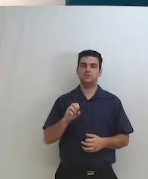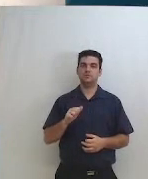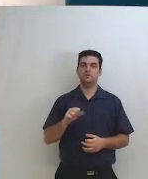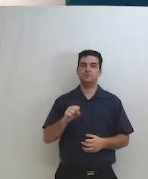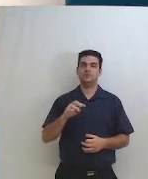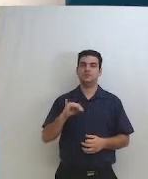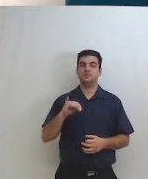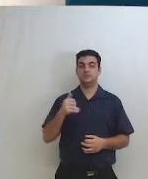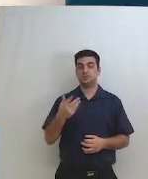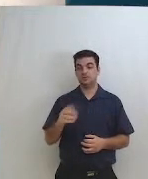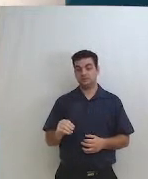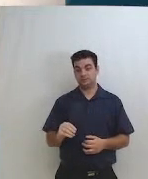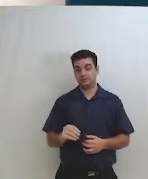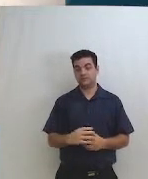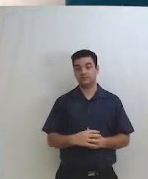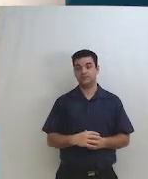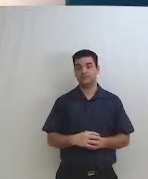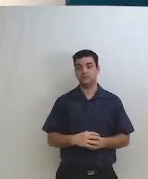675130.